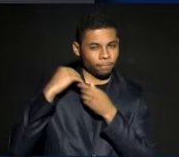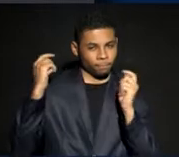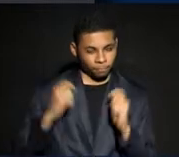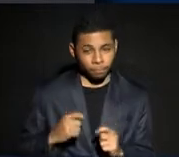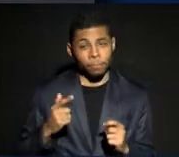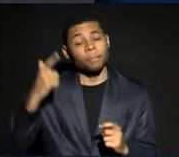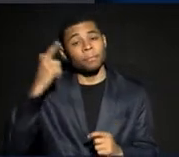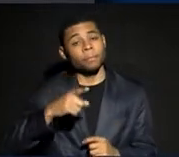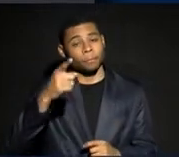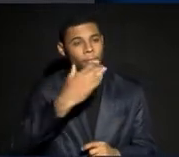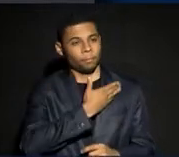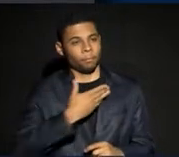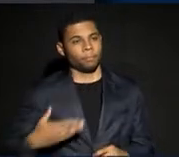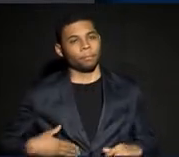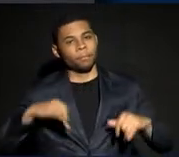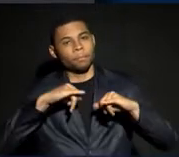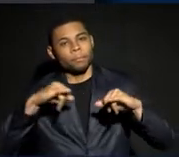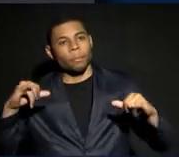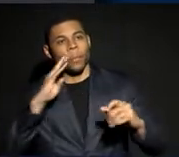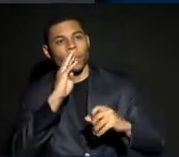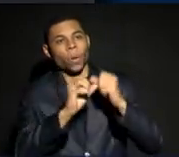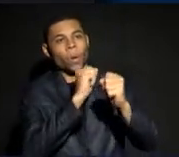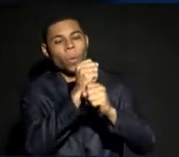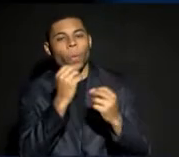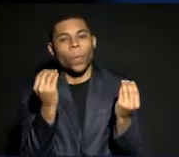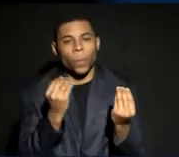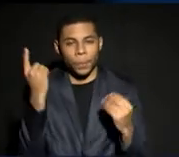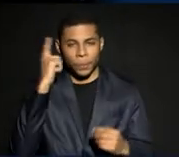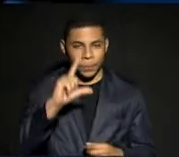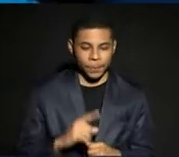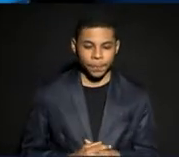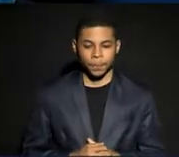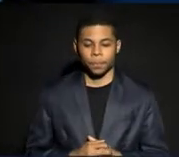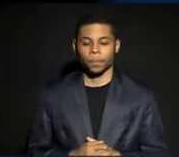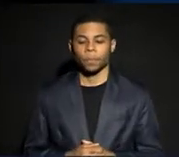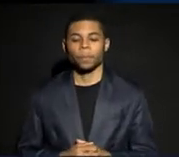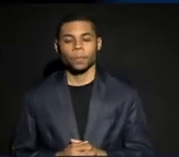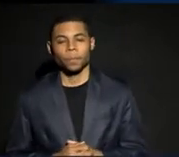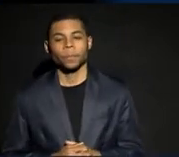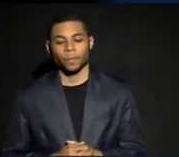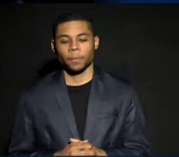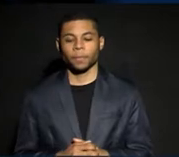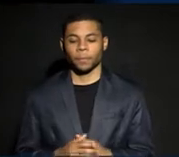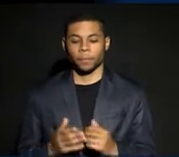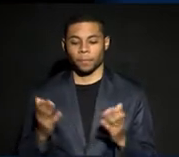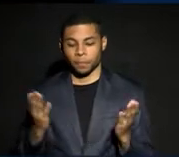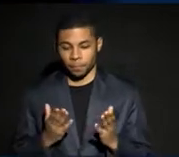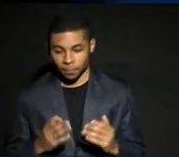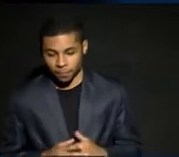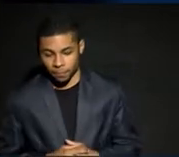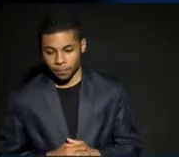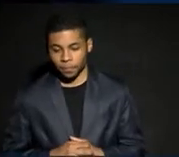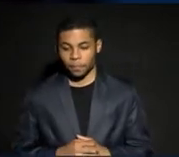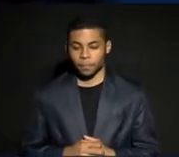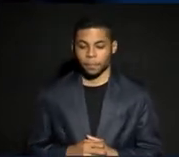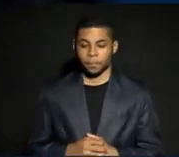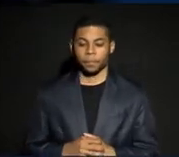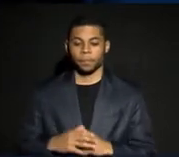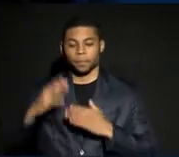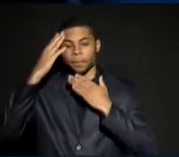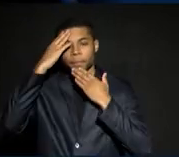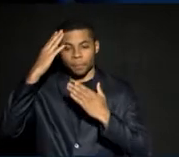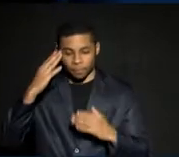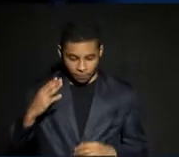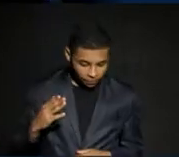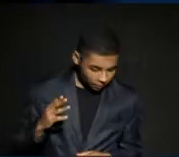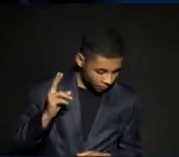de governabilidade nos próximos 4 anos? Bem-vindo. Bom, em primeiro lugar, agradecer a presença do André, a